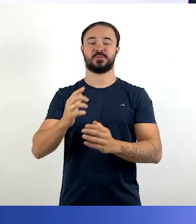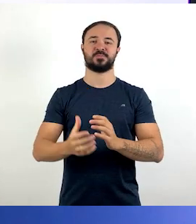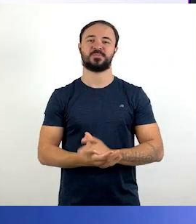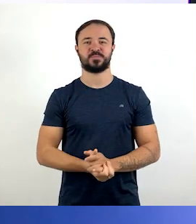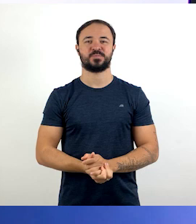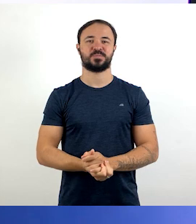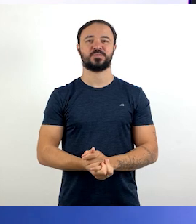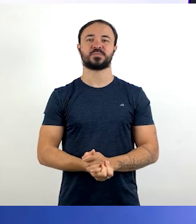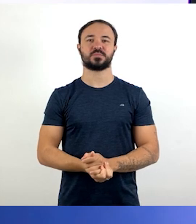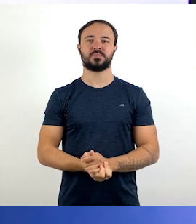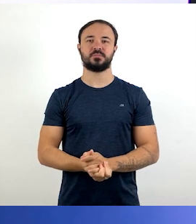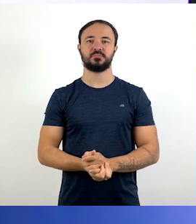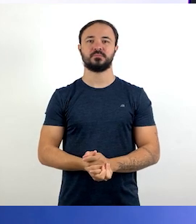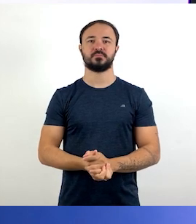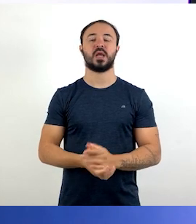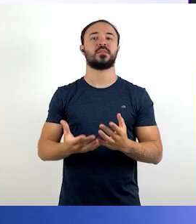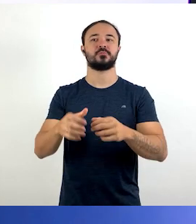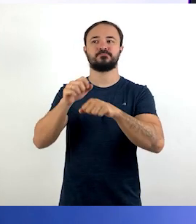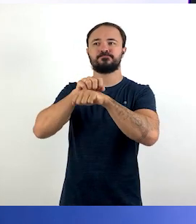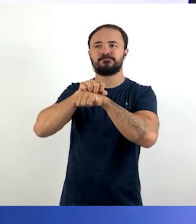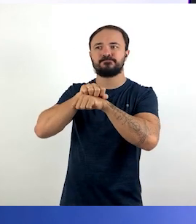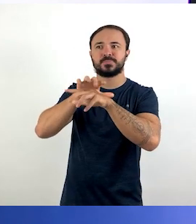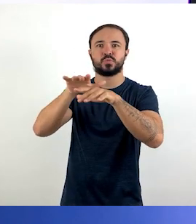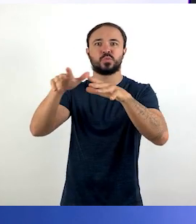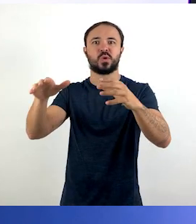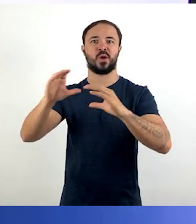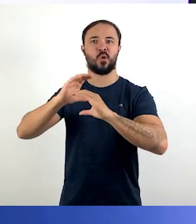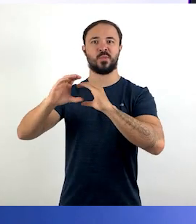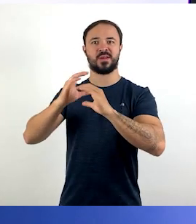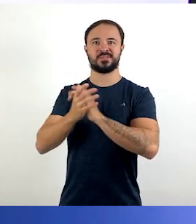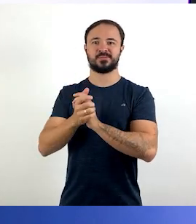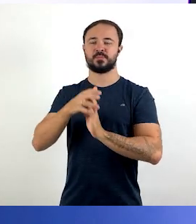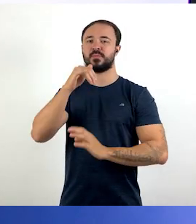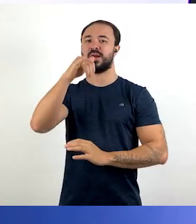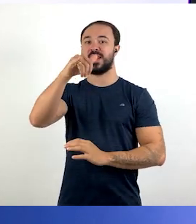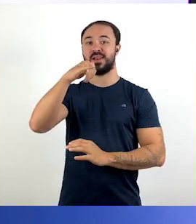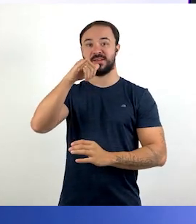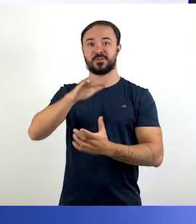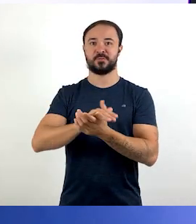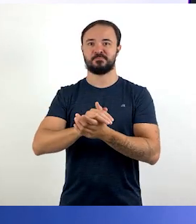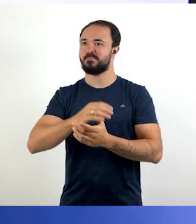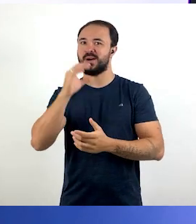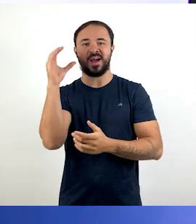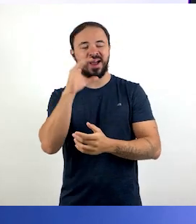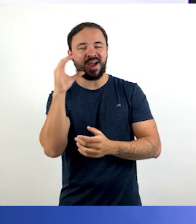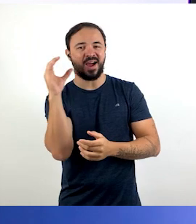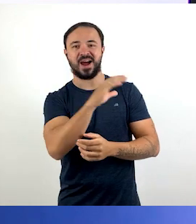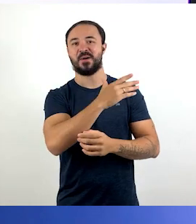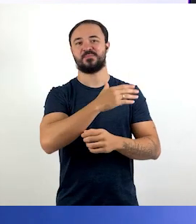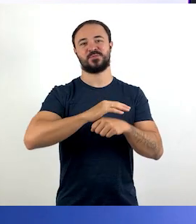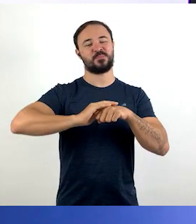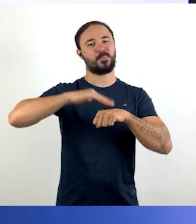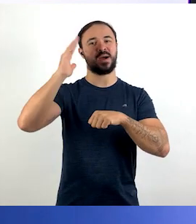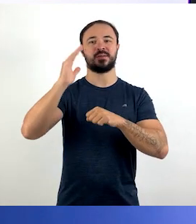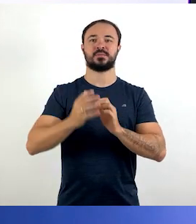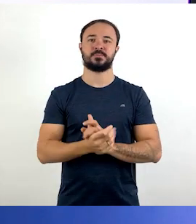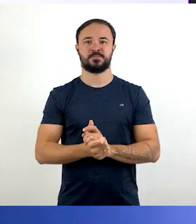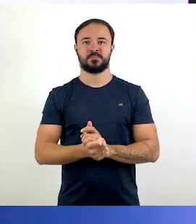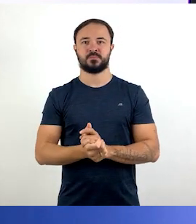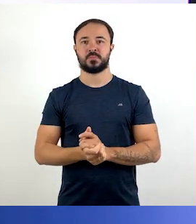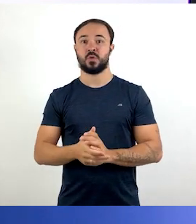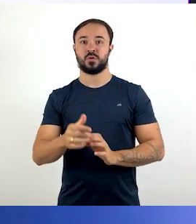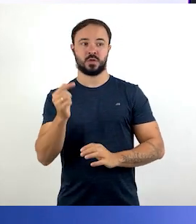sinais elétricos e com isso a comunicação se torna muito mais fácil, rápida em comparação ao telégrafo. Vamos só lembrar que o